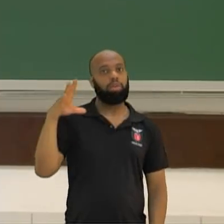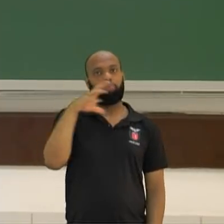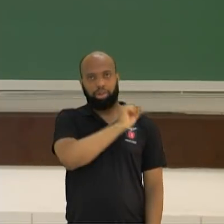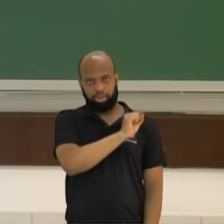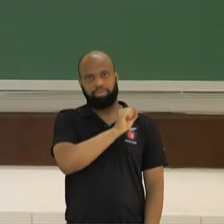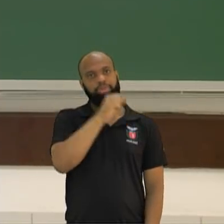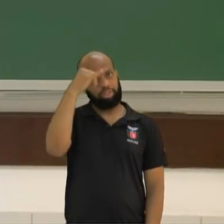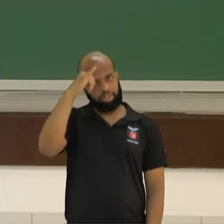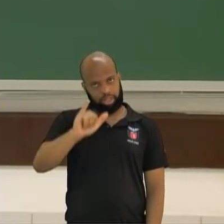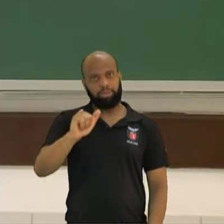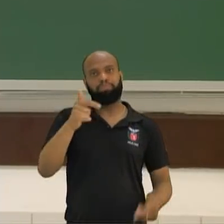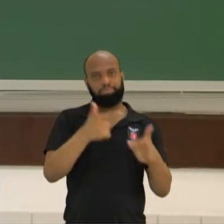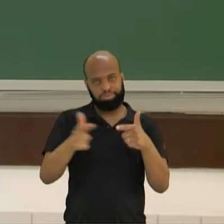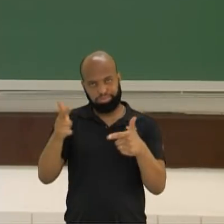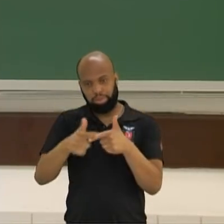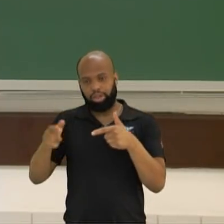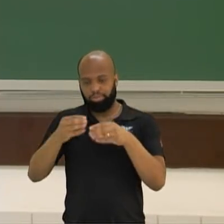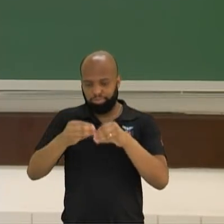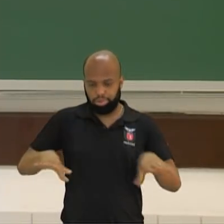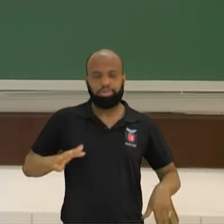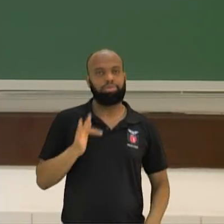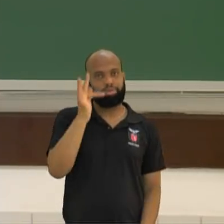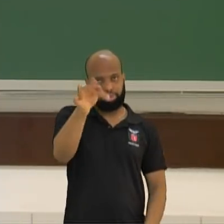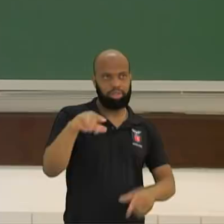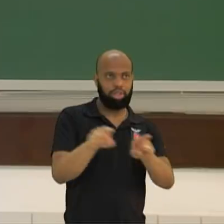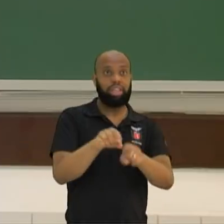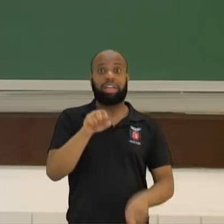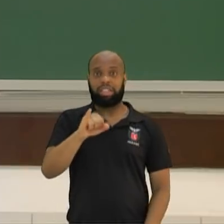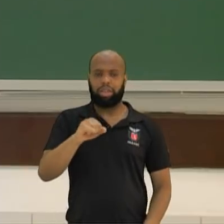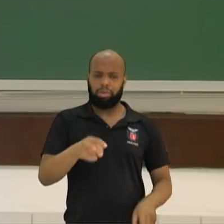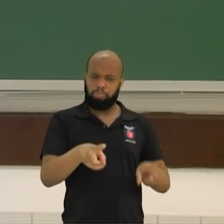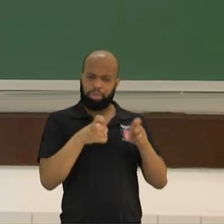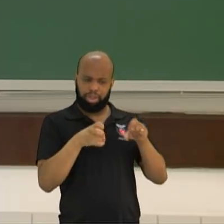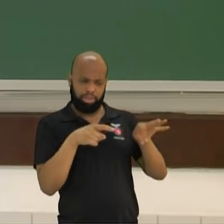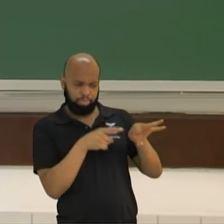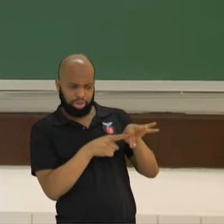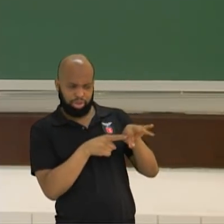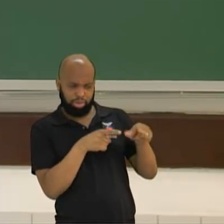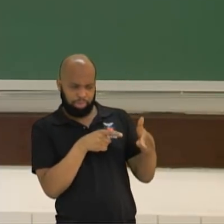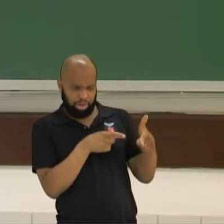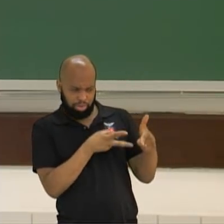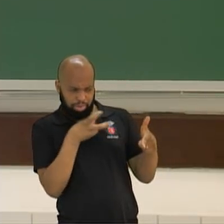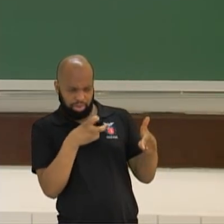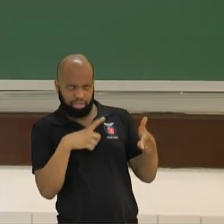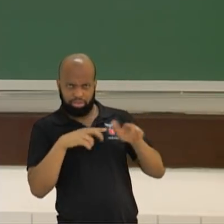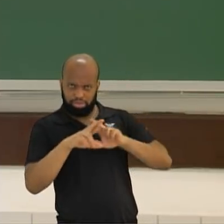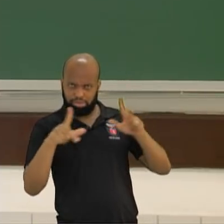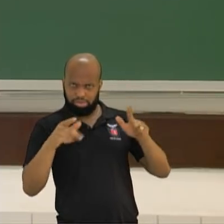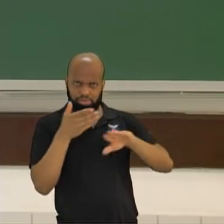sem grandes problemas, tá? Então, é bem importante, qualquer lesão na genital, procurar ajuda médica.